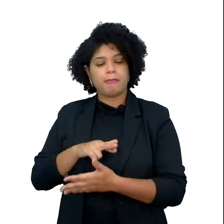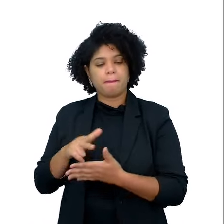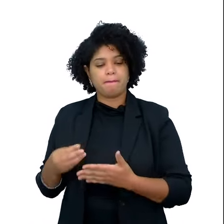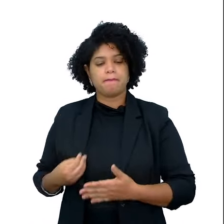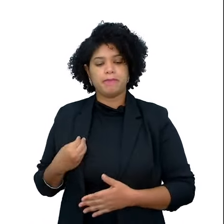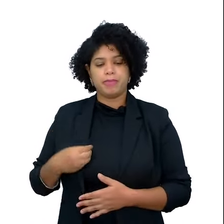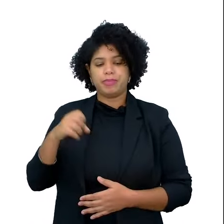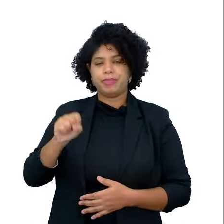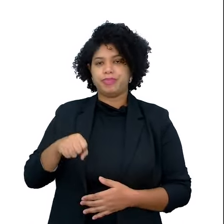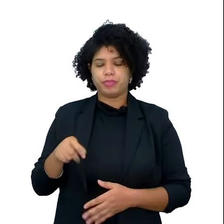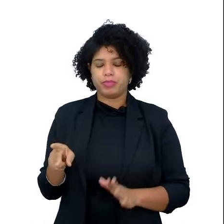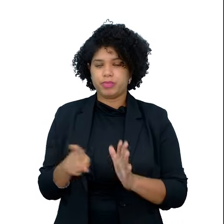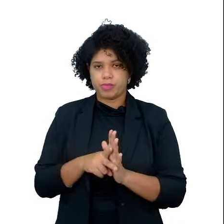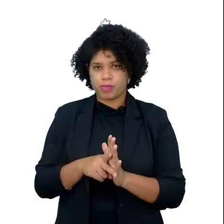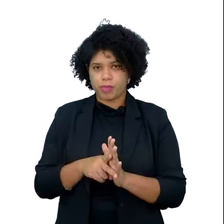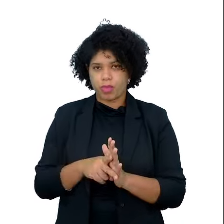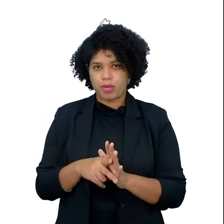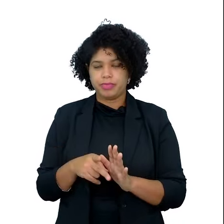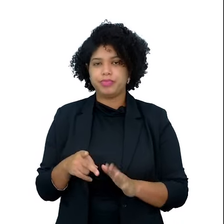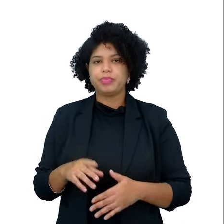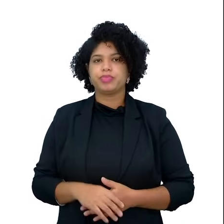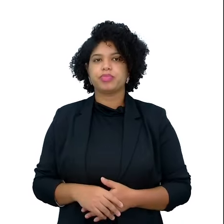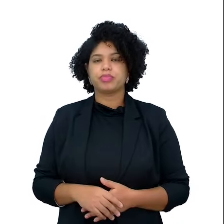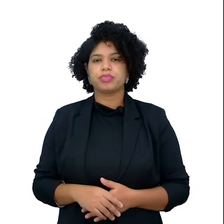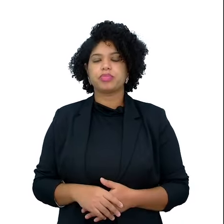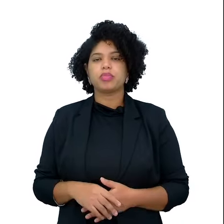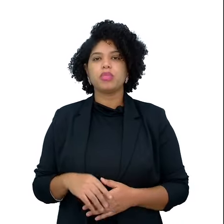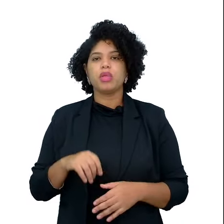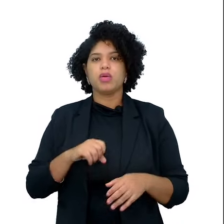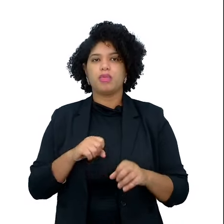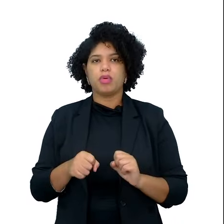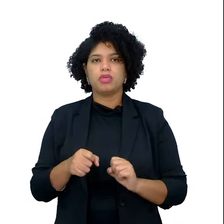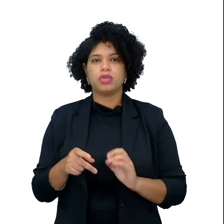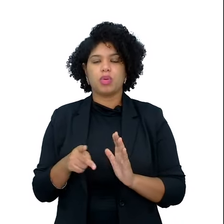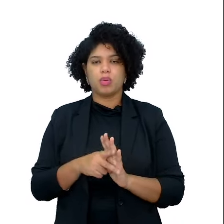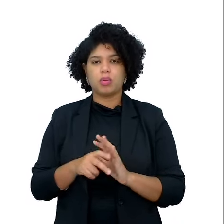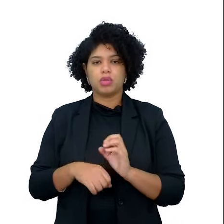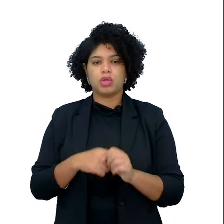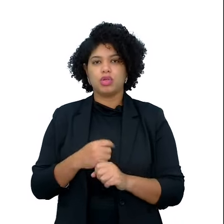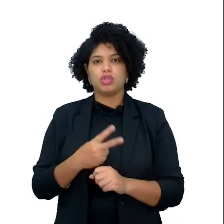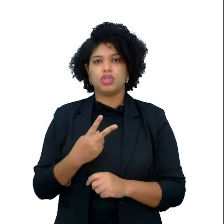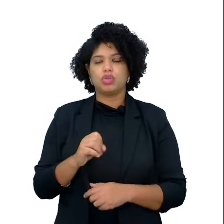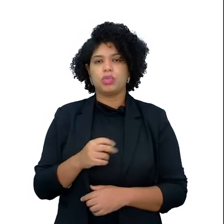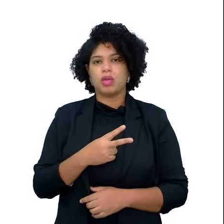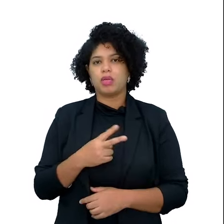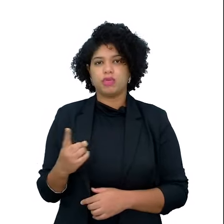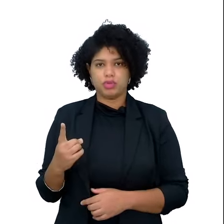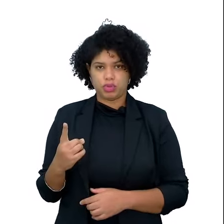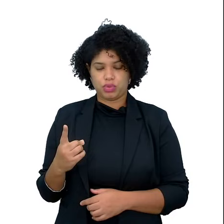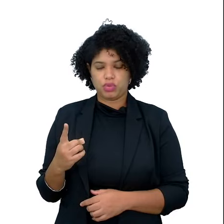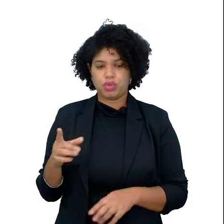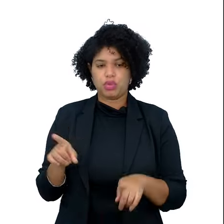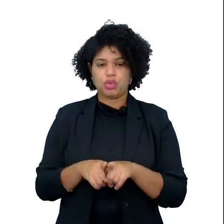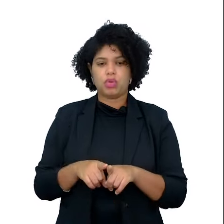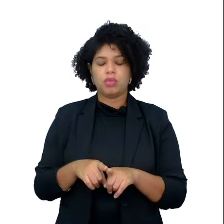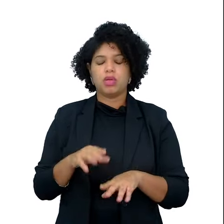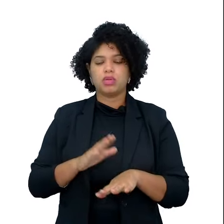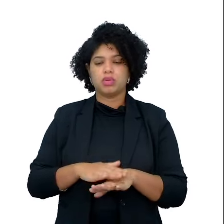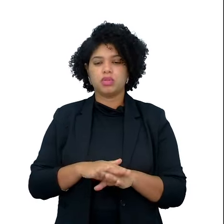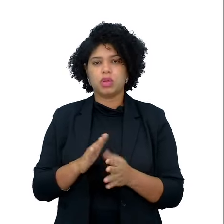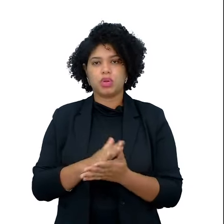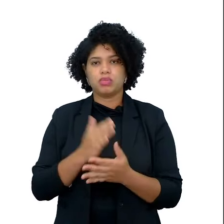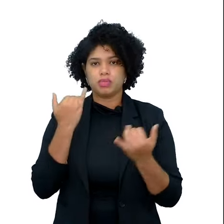do que se fazia de formação no ano de 2021 e do que se faz em formação